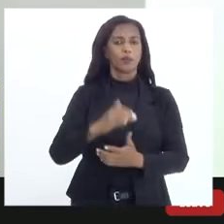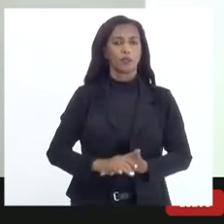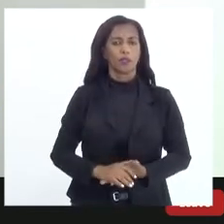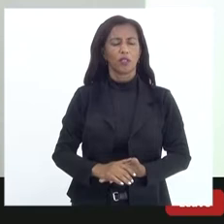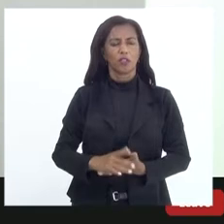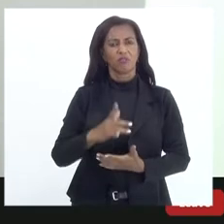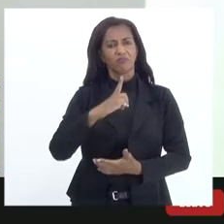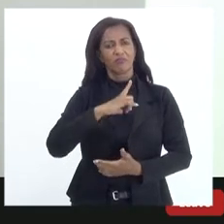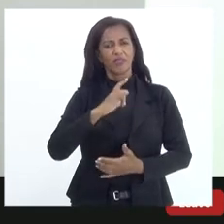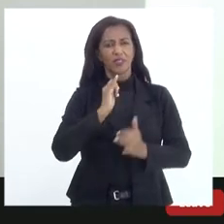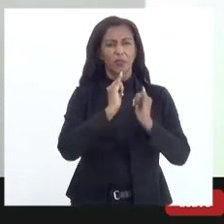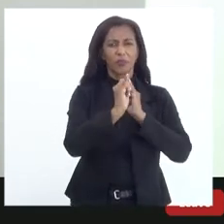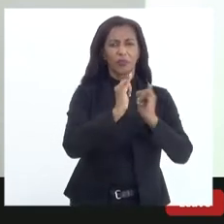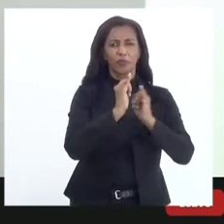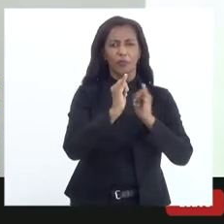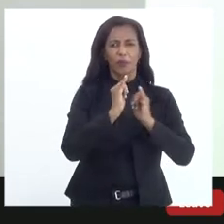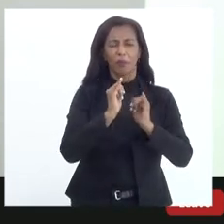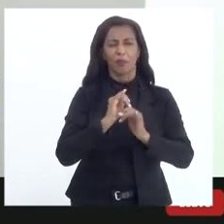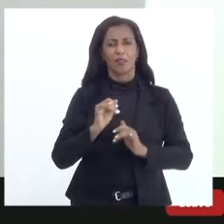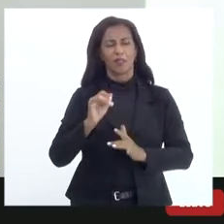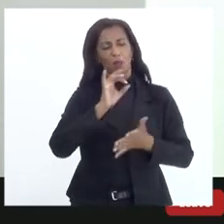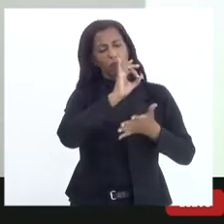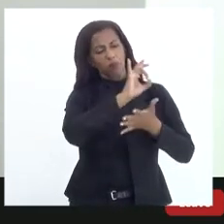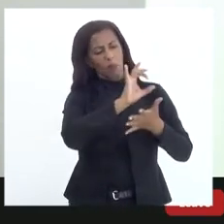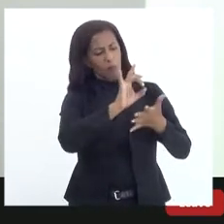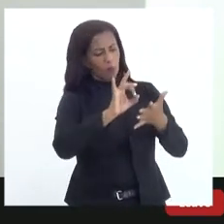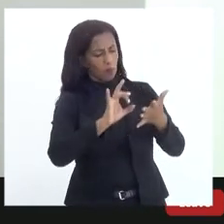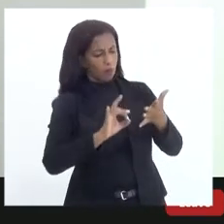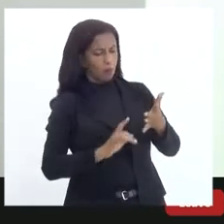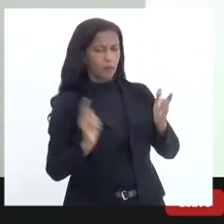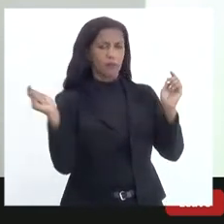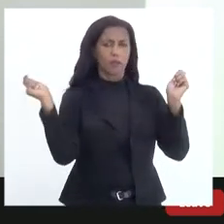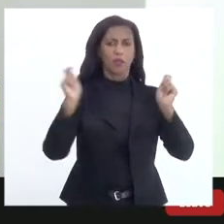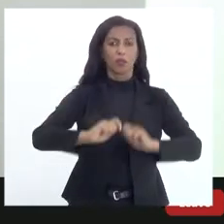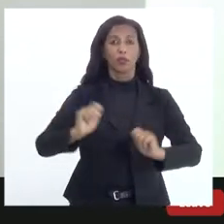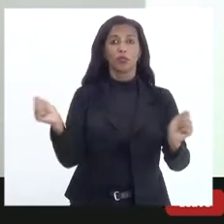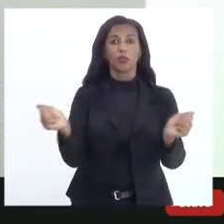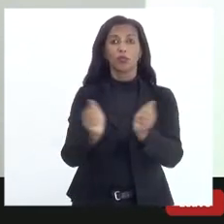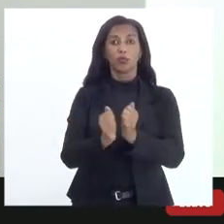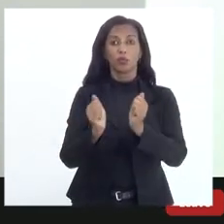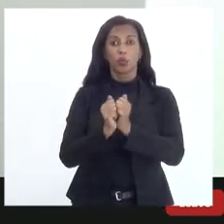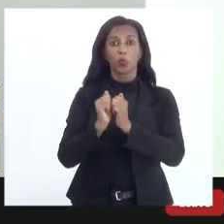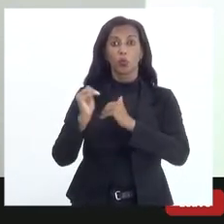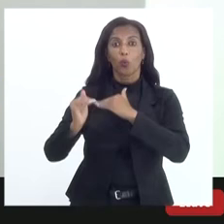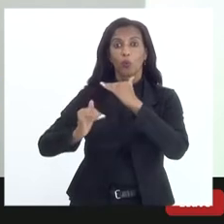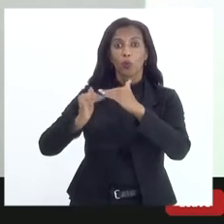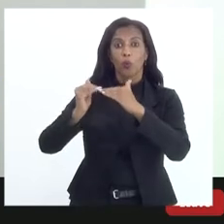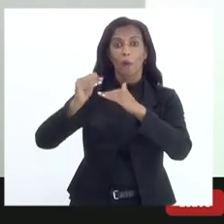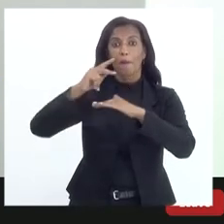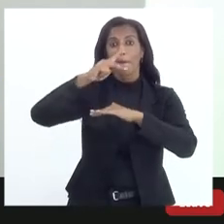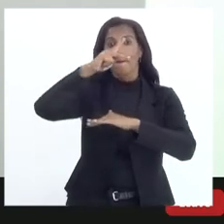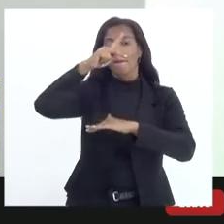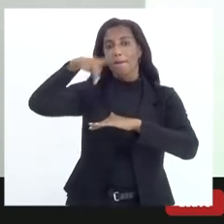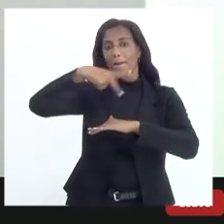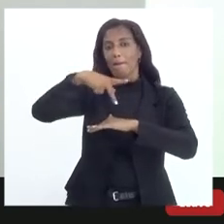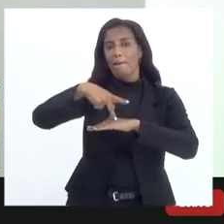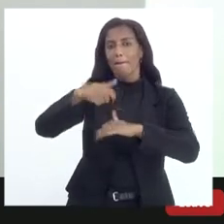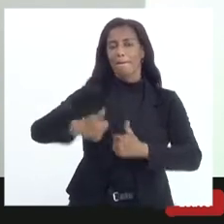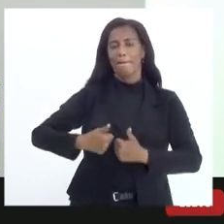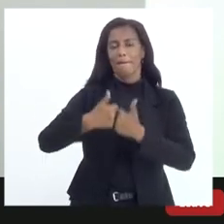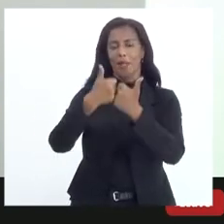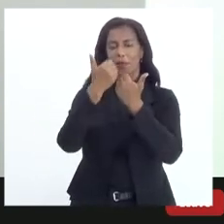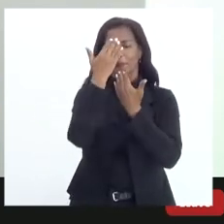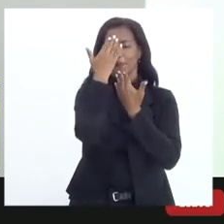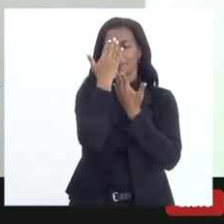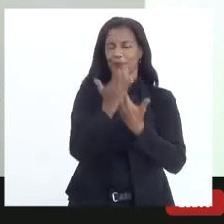manter informada e balizando essas questões para que a gente possa juntos construir um país melhor. Muito